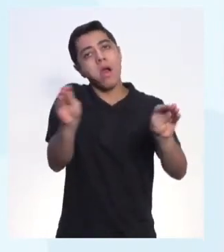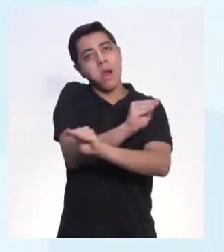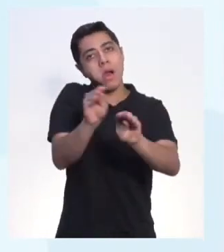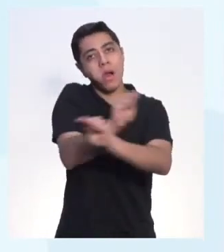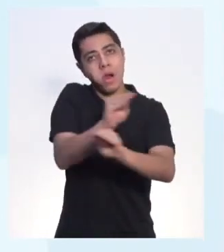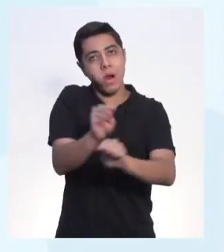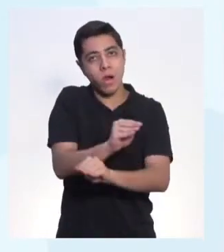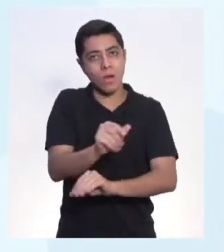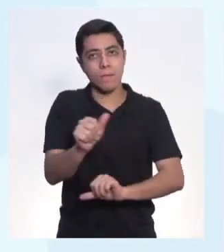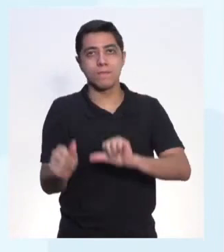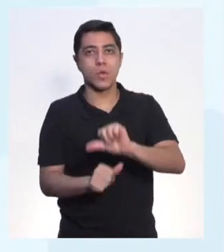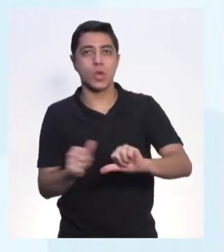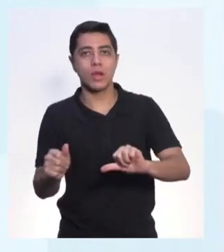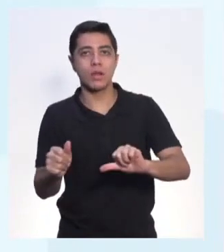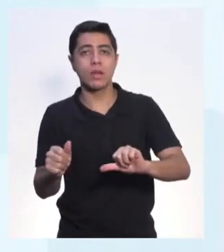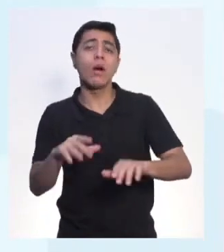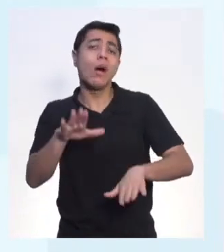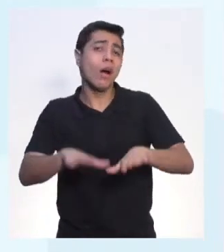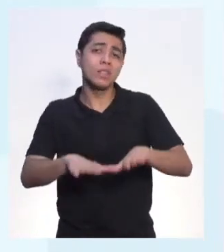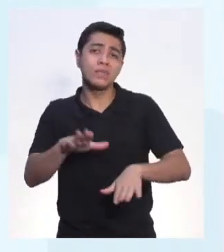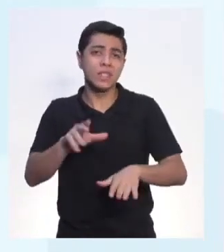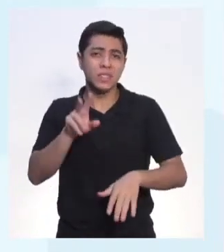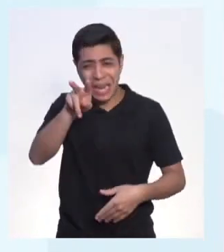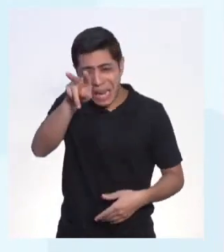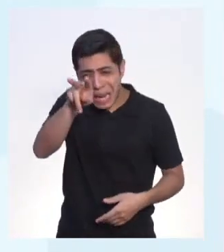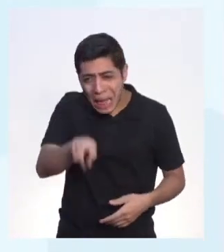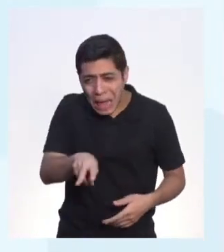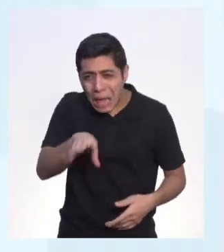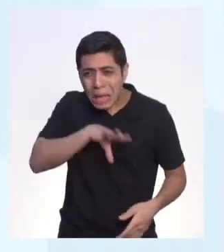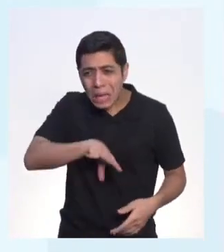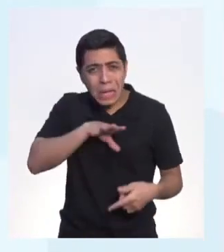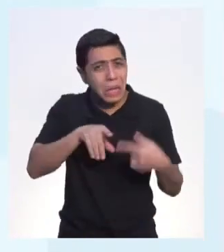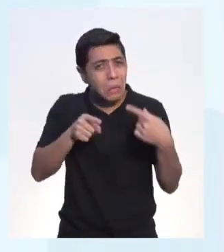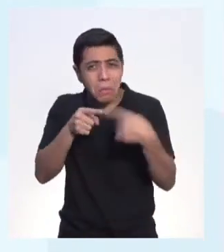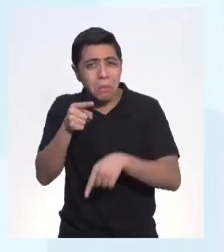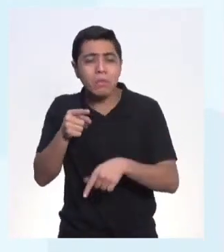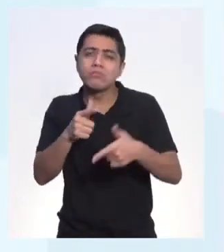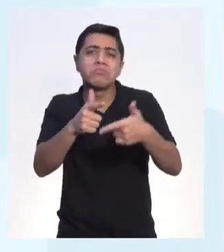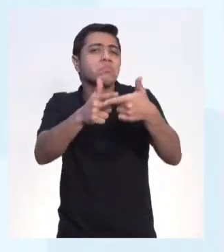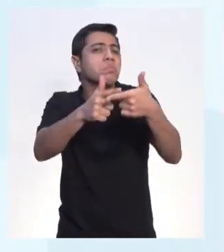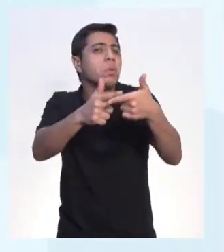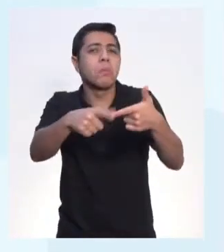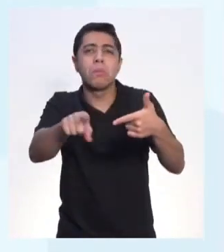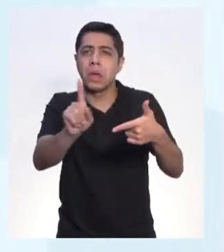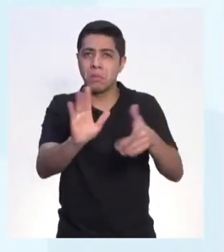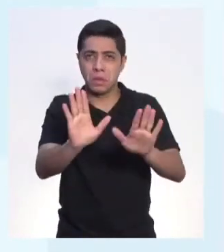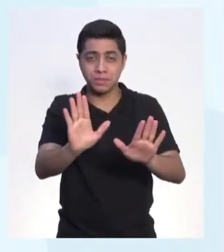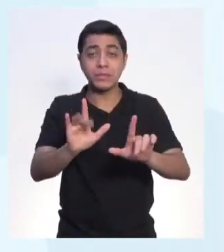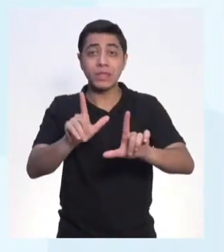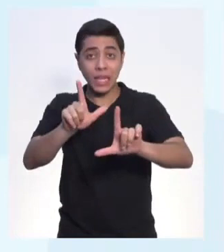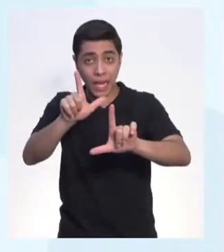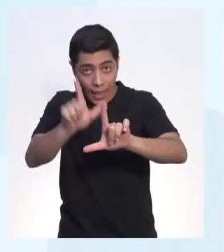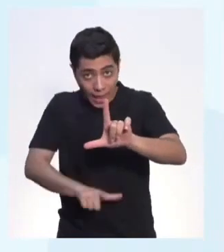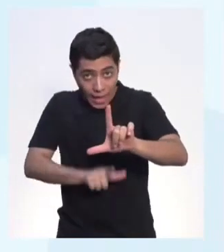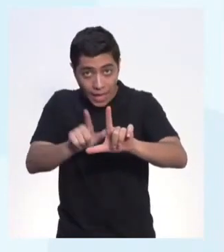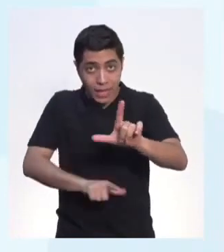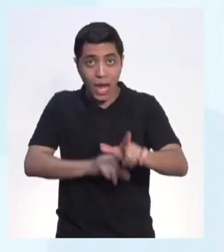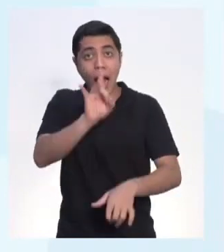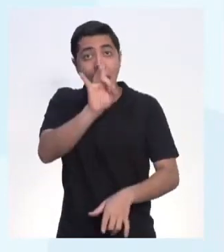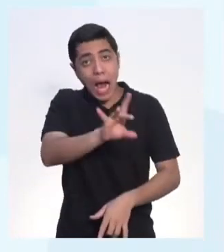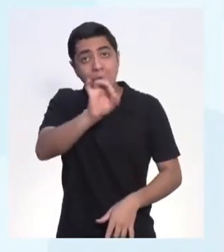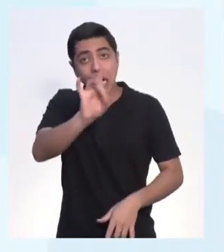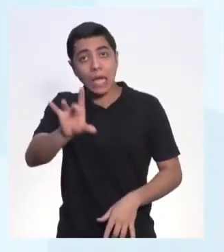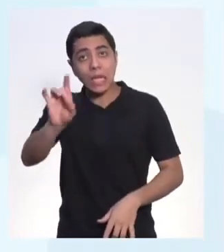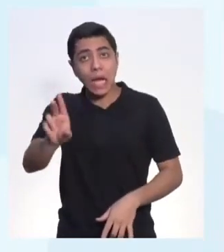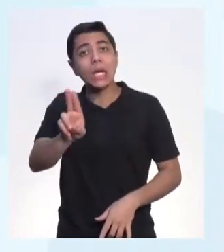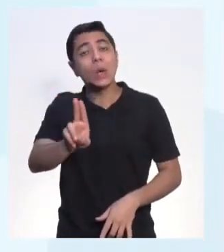não tenha sentido. Cada letra deve ser utilizada apenas uma vez. Já que não